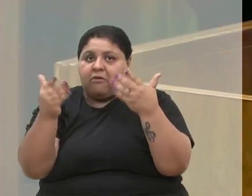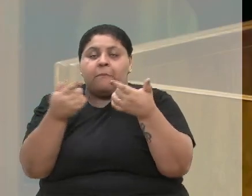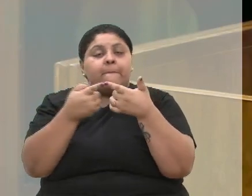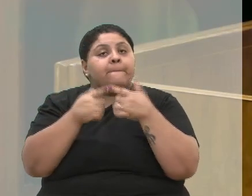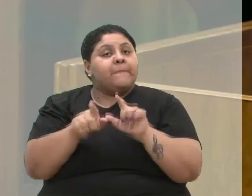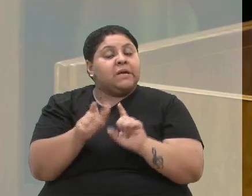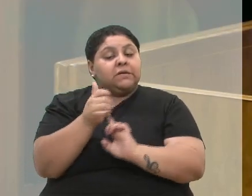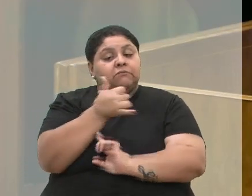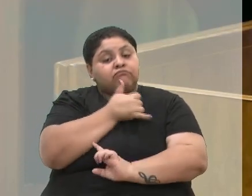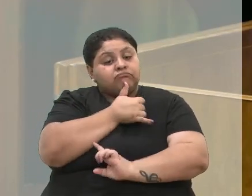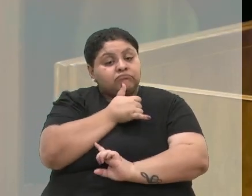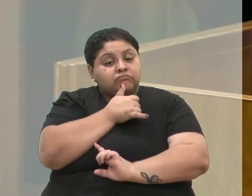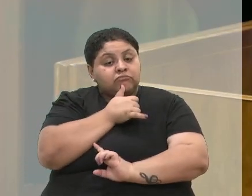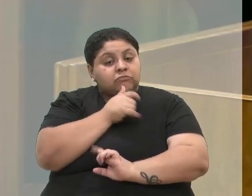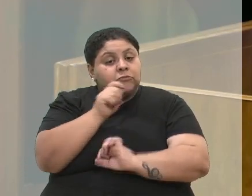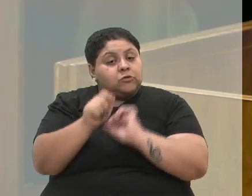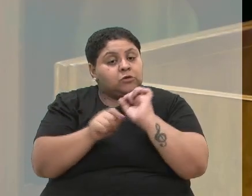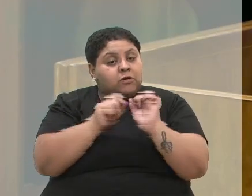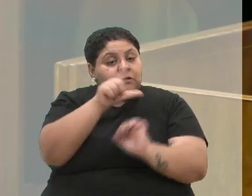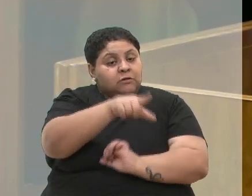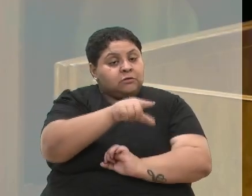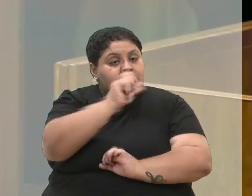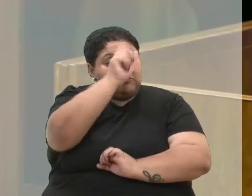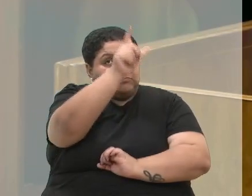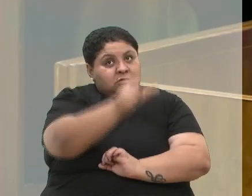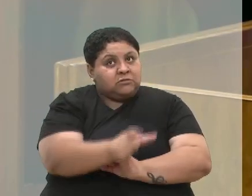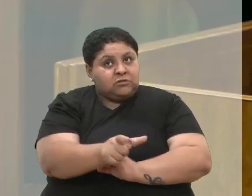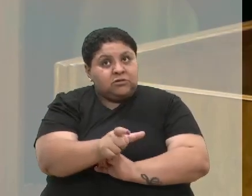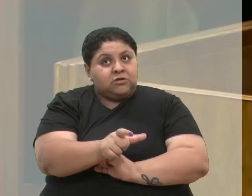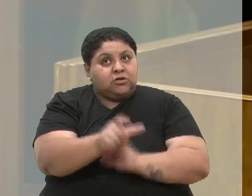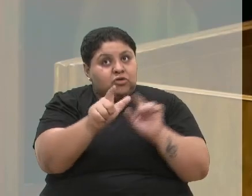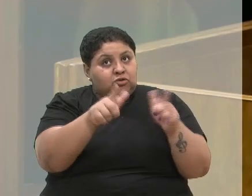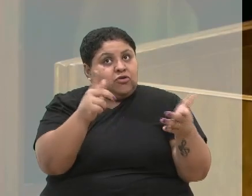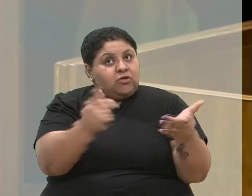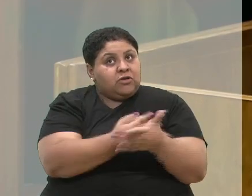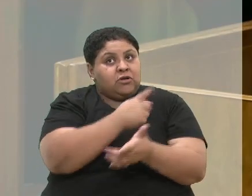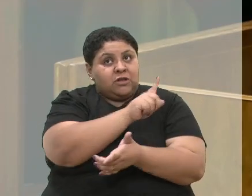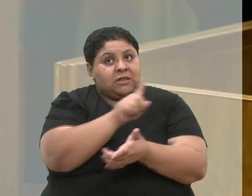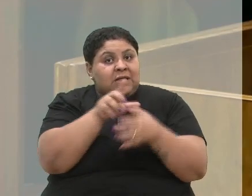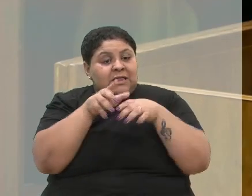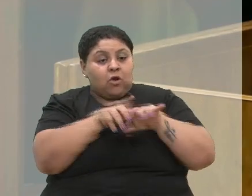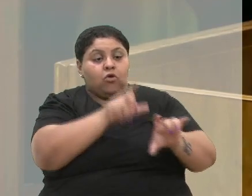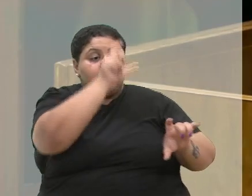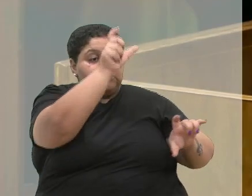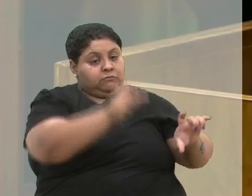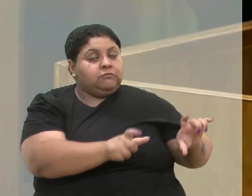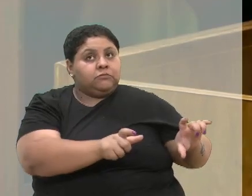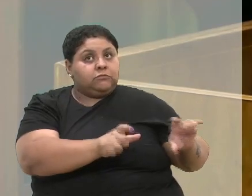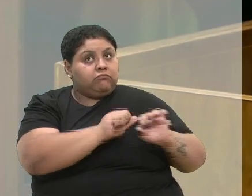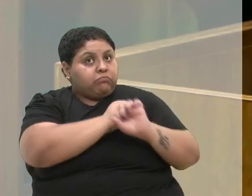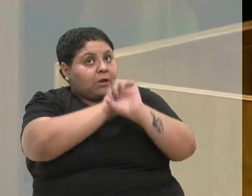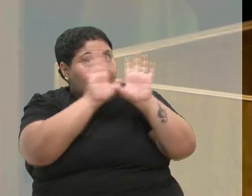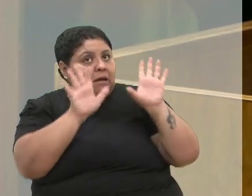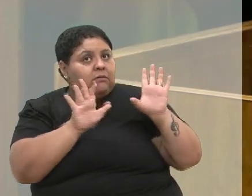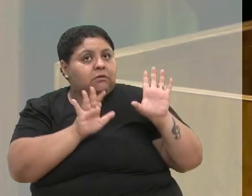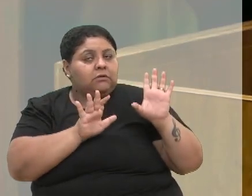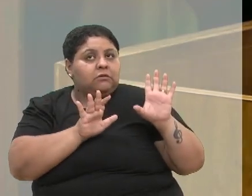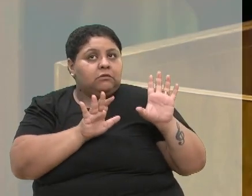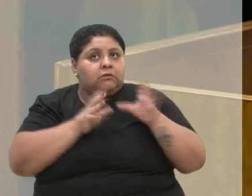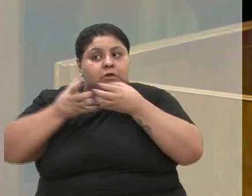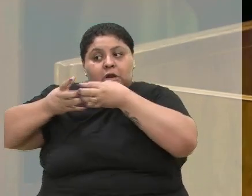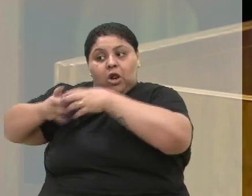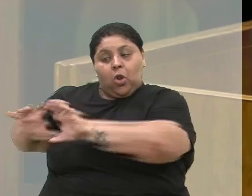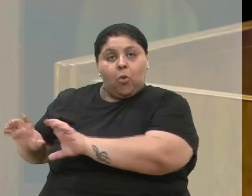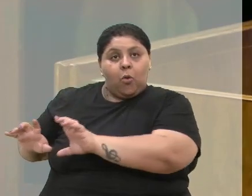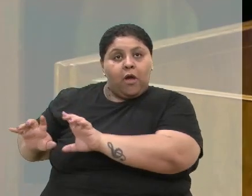que, infelizmente, quem colocou as pessoas talvez no lugar errado foi ele. Nada contra as pessoas, que fique claro. Contra a